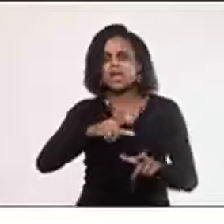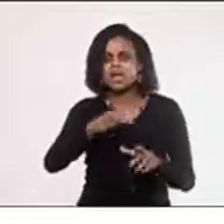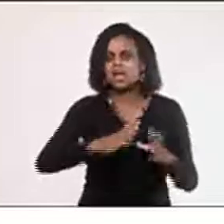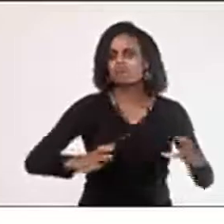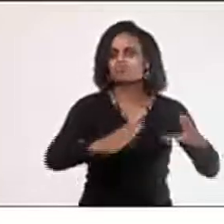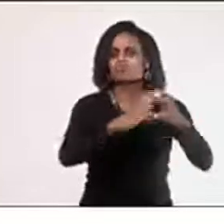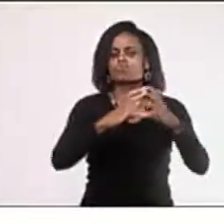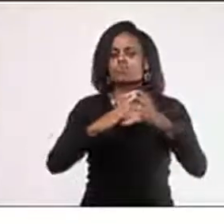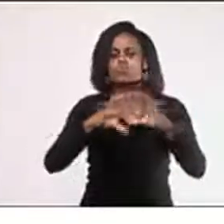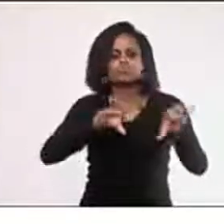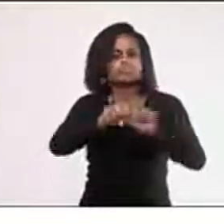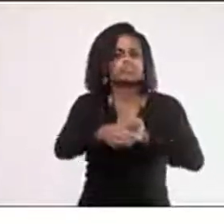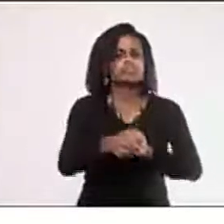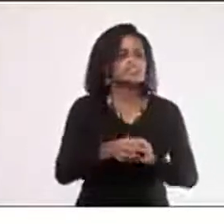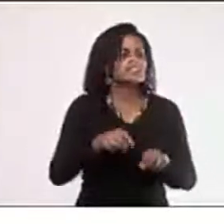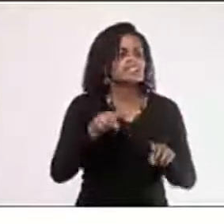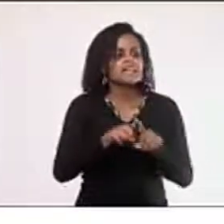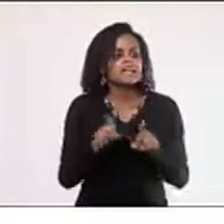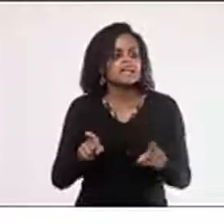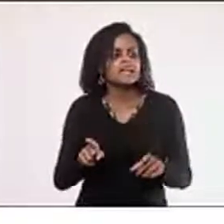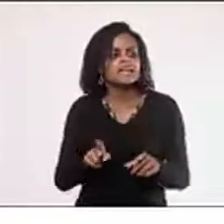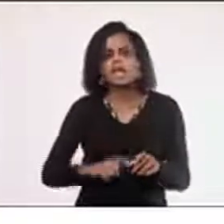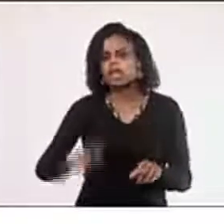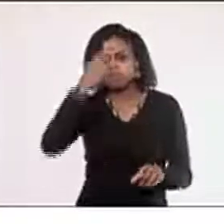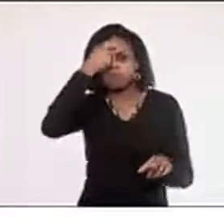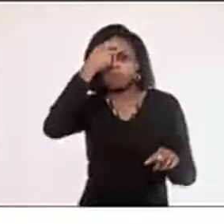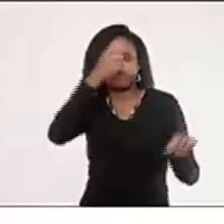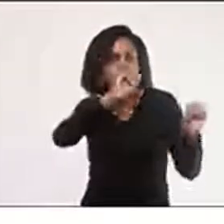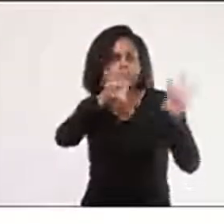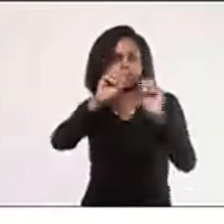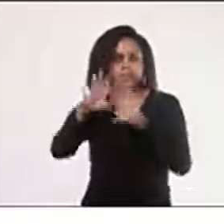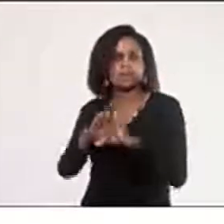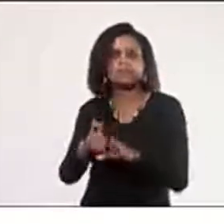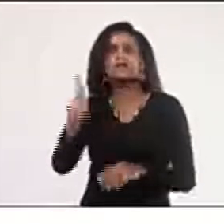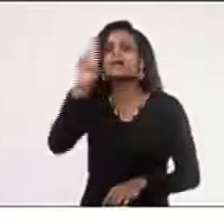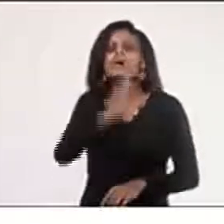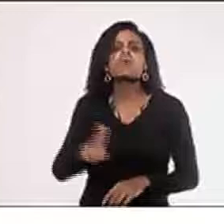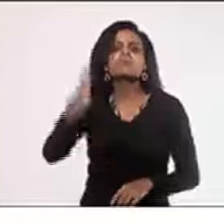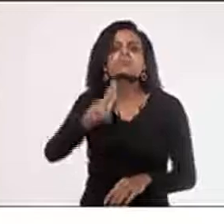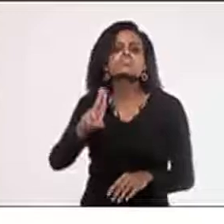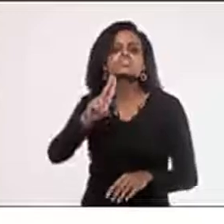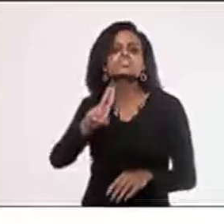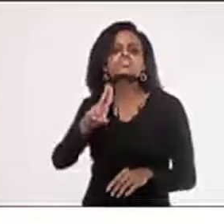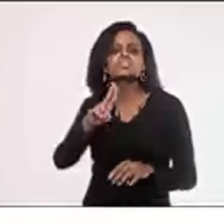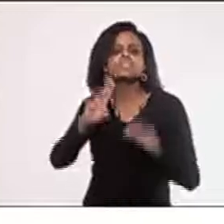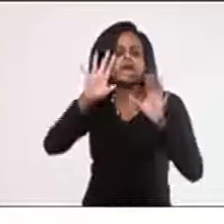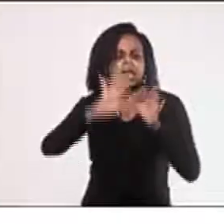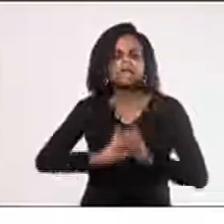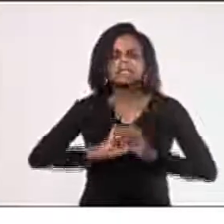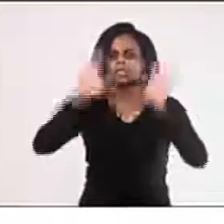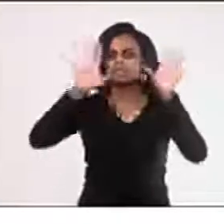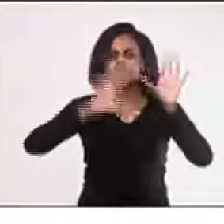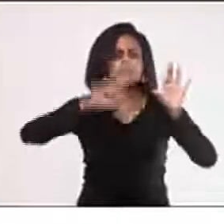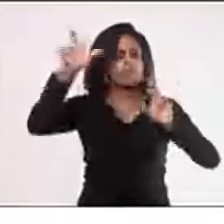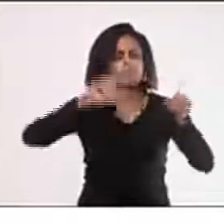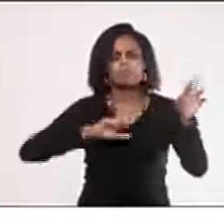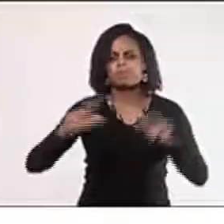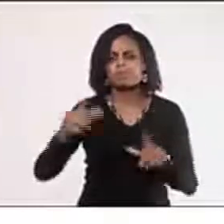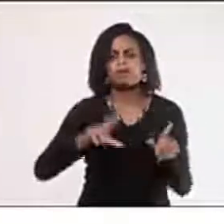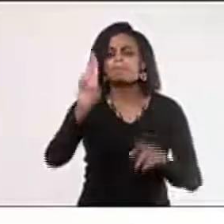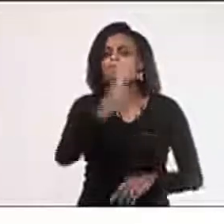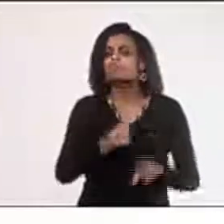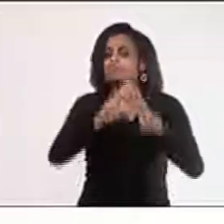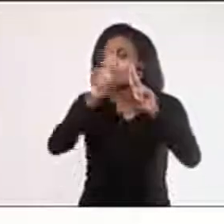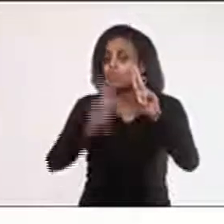comunidade acadêmica de aparelhamento ideológico. A UERJ não é aparelhada, a UERJ é plural e é diversa. A